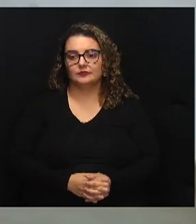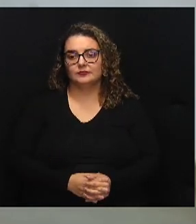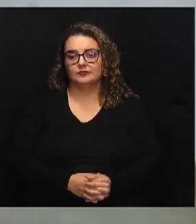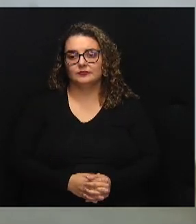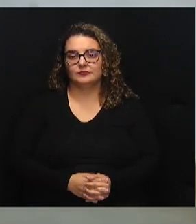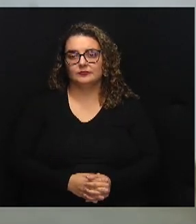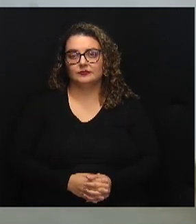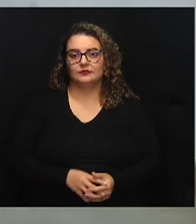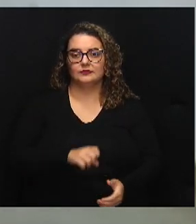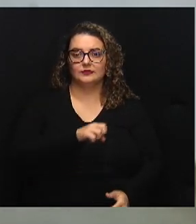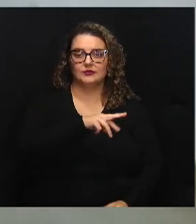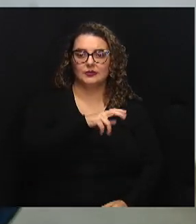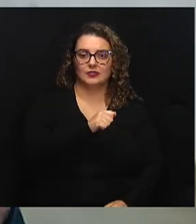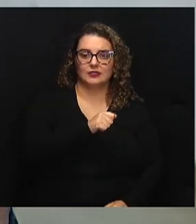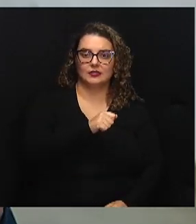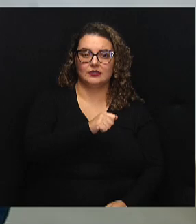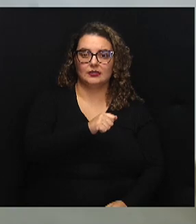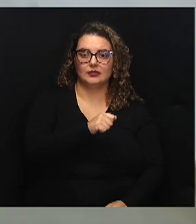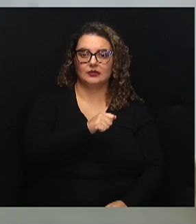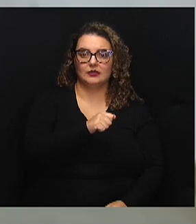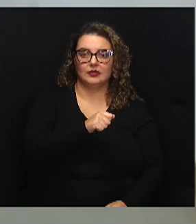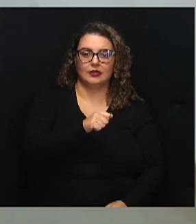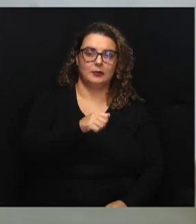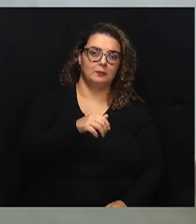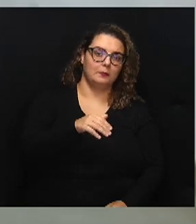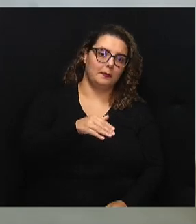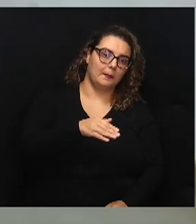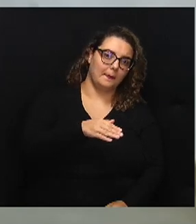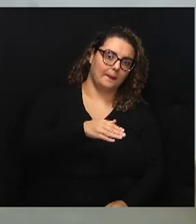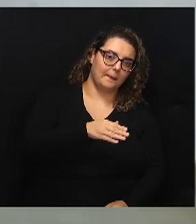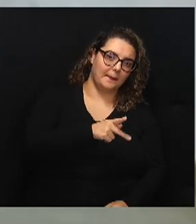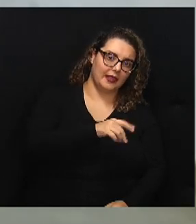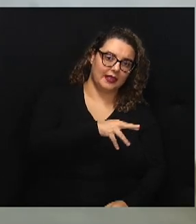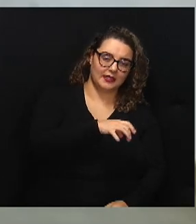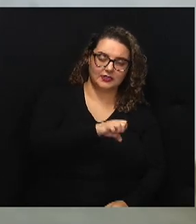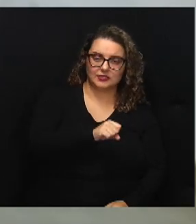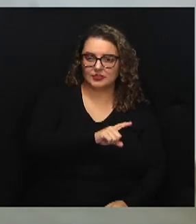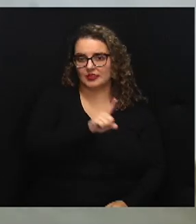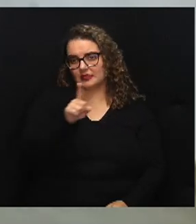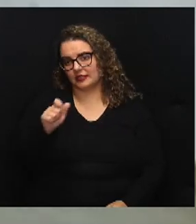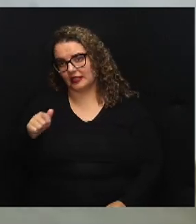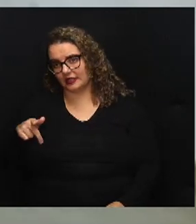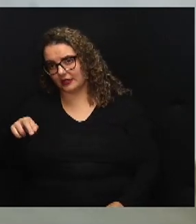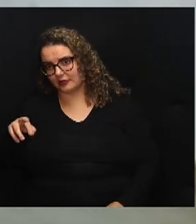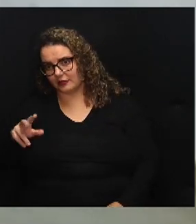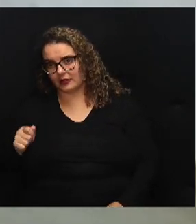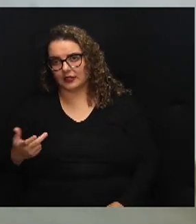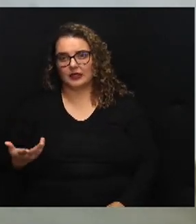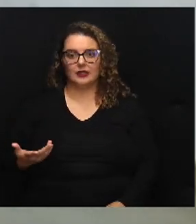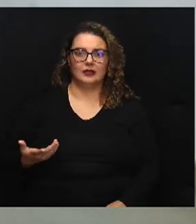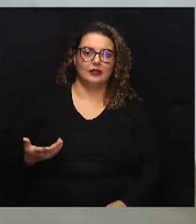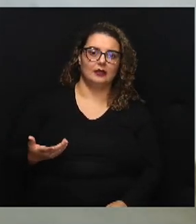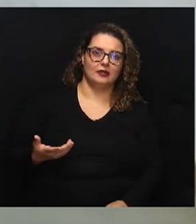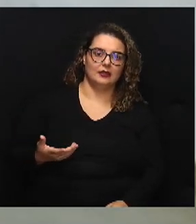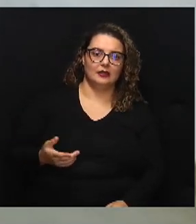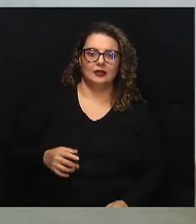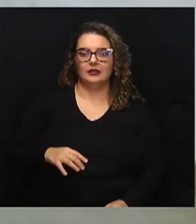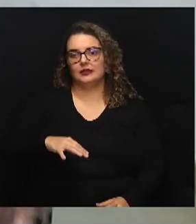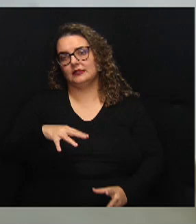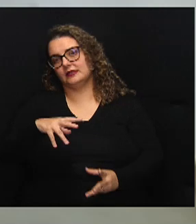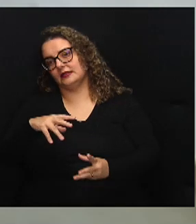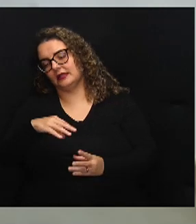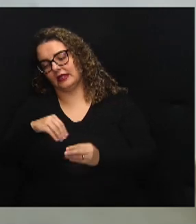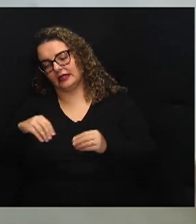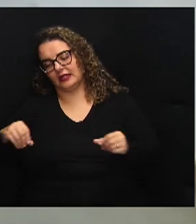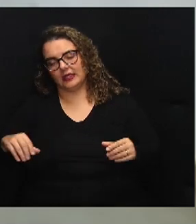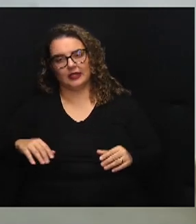era de peixes até a era de aquário, pintei muitas coisas sobre água, muitas figuras da terra ao espaço, discos voadores,